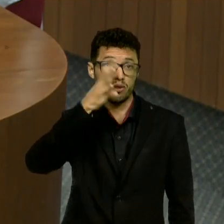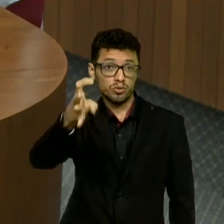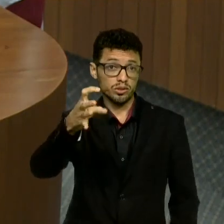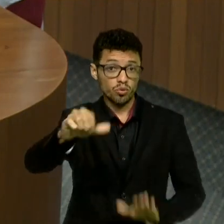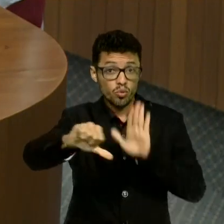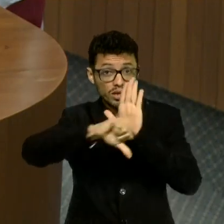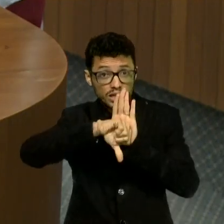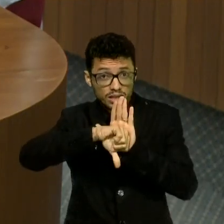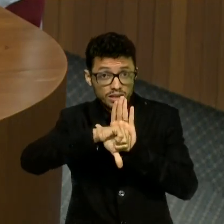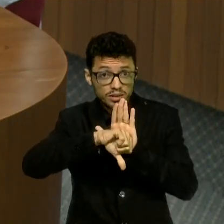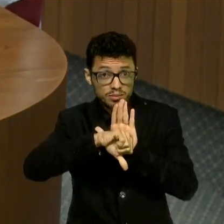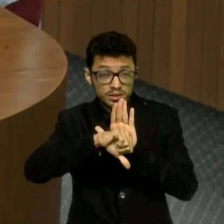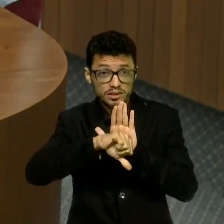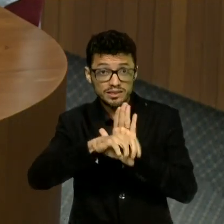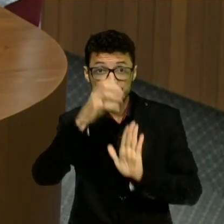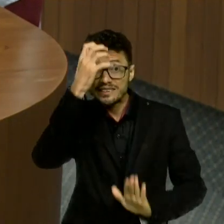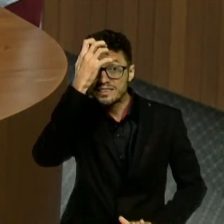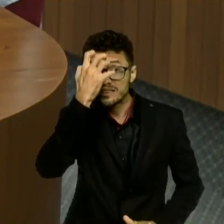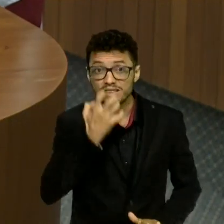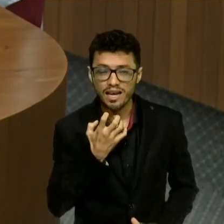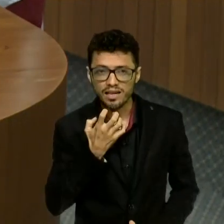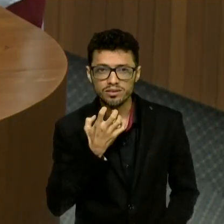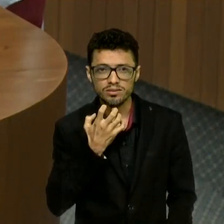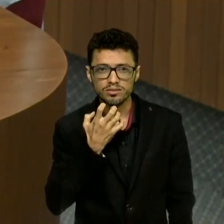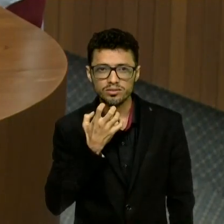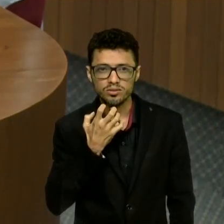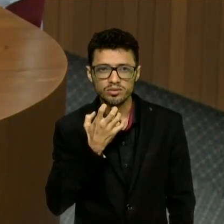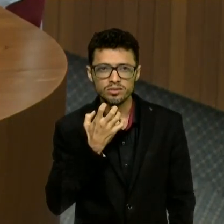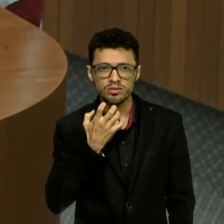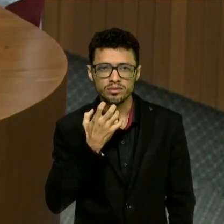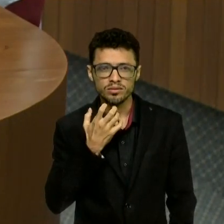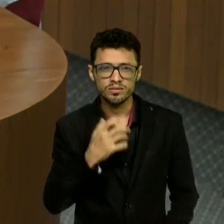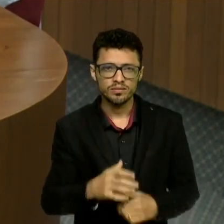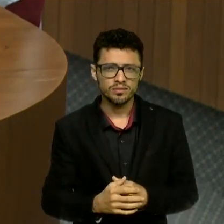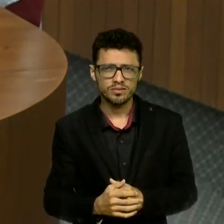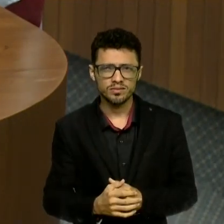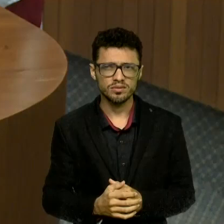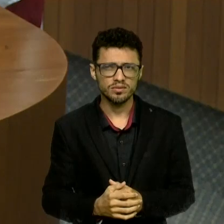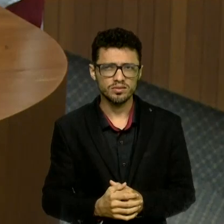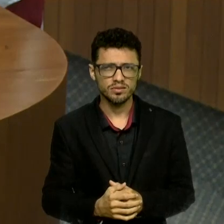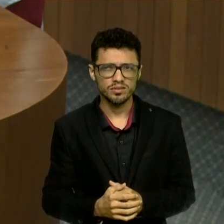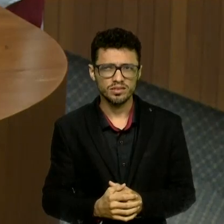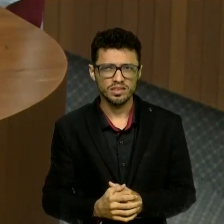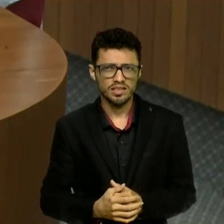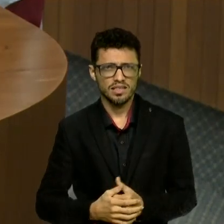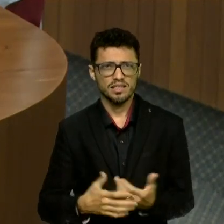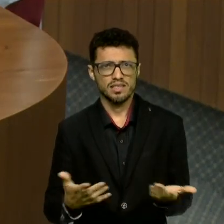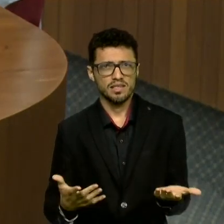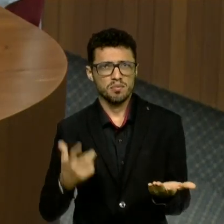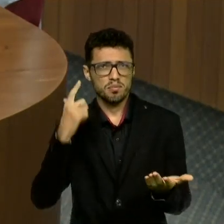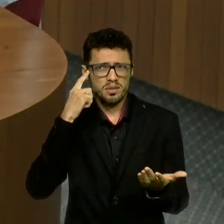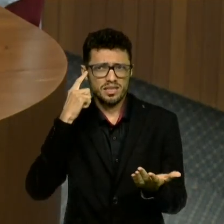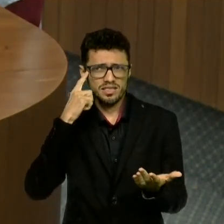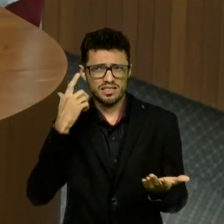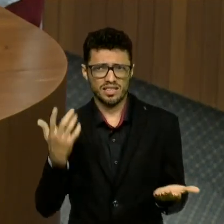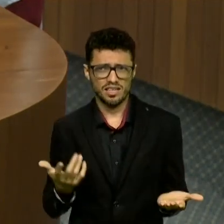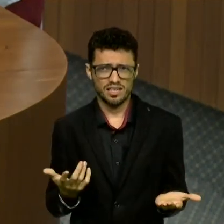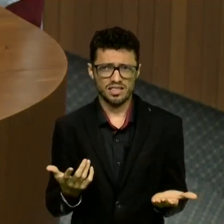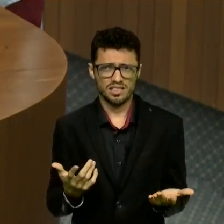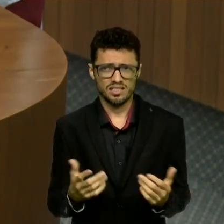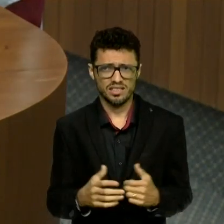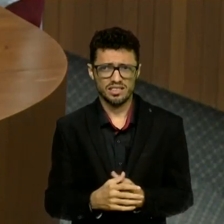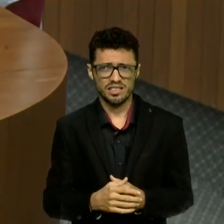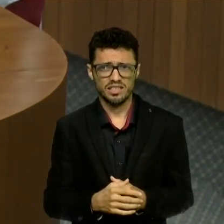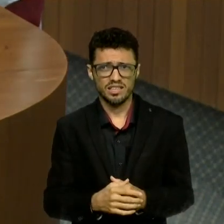esse, gravíssimo, e dizer que teve sentido porque, por